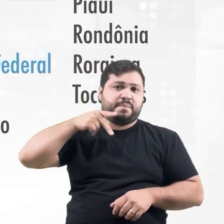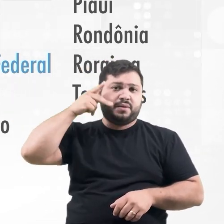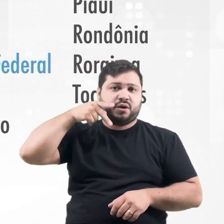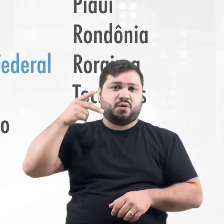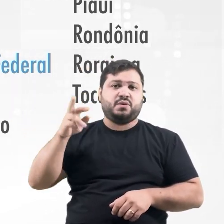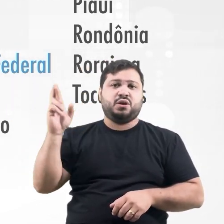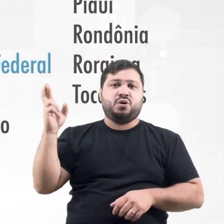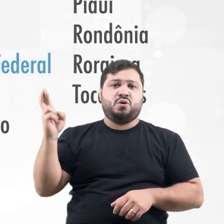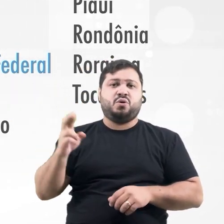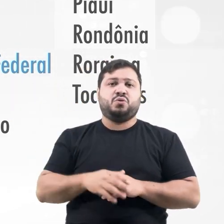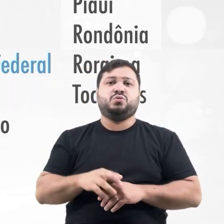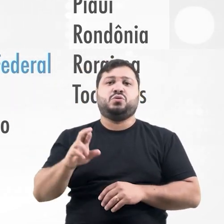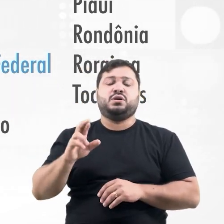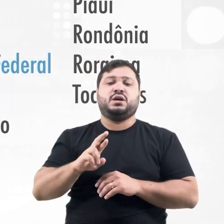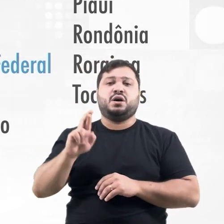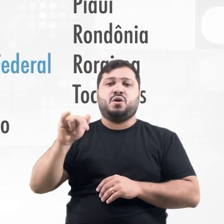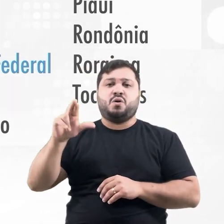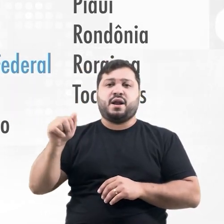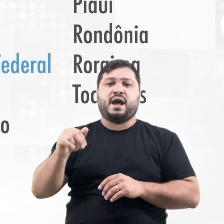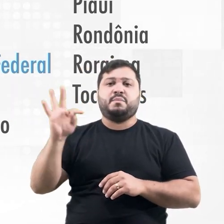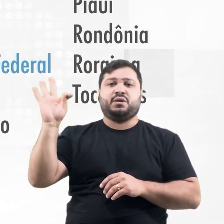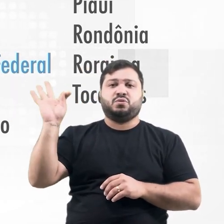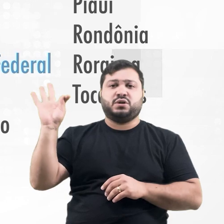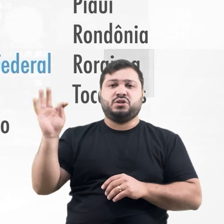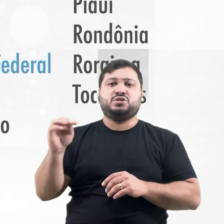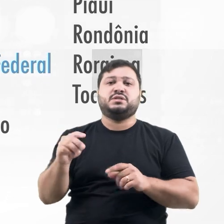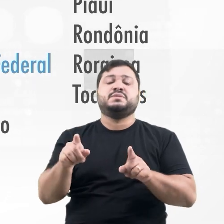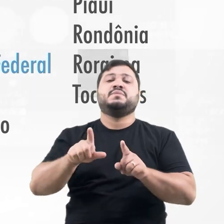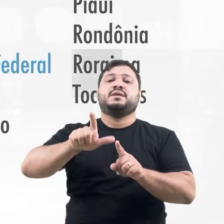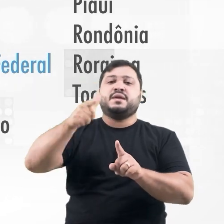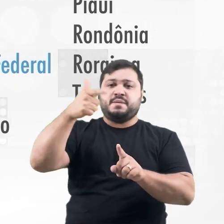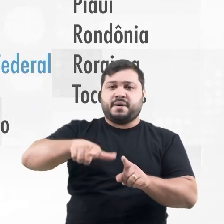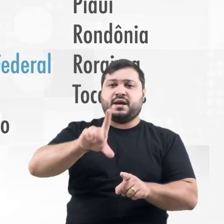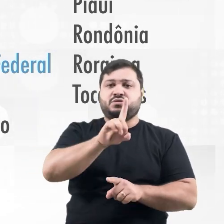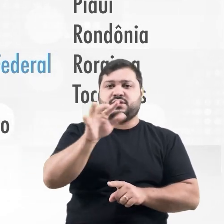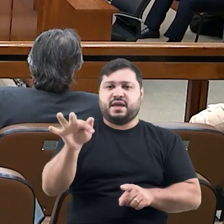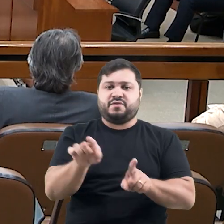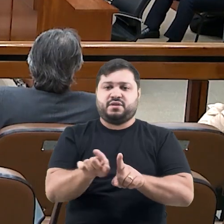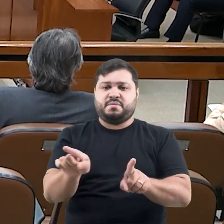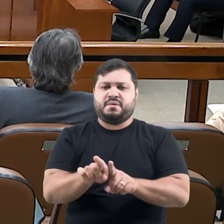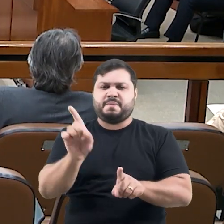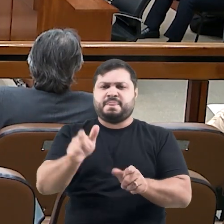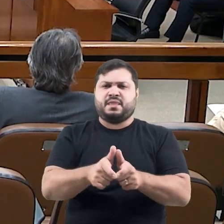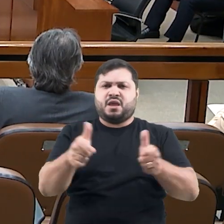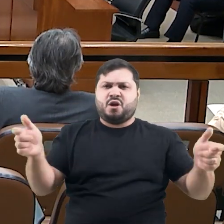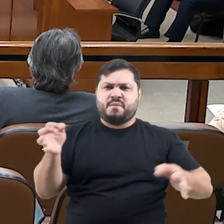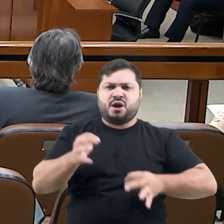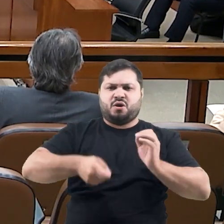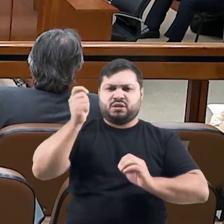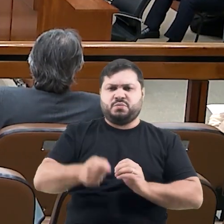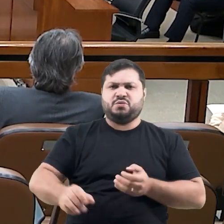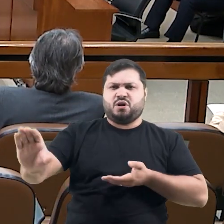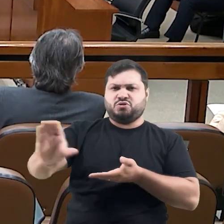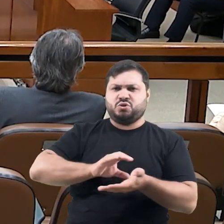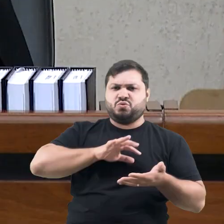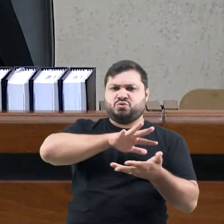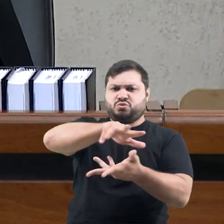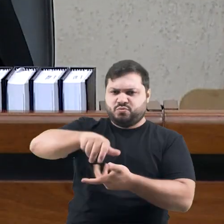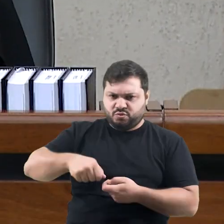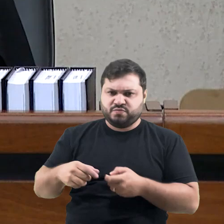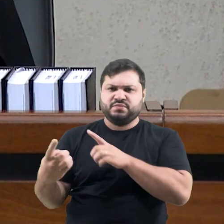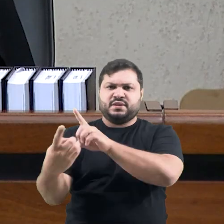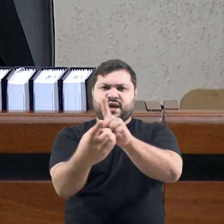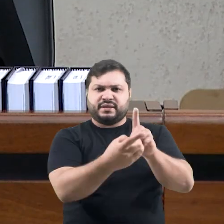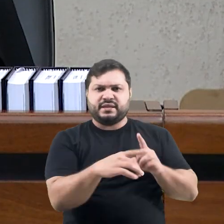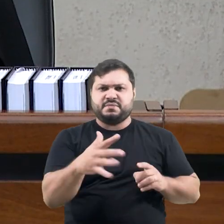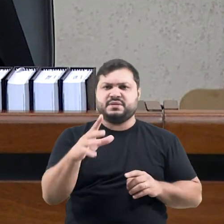Piauí, Rondônia, Roraima, Tocantins e mais o Distrito Federal. É o maior tribunal de recursos do mundo,